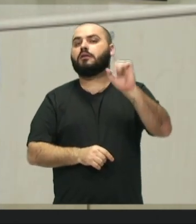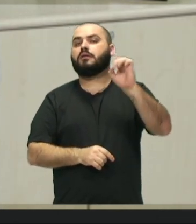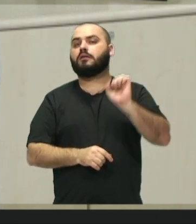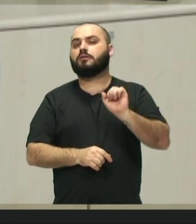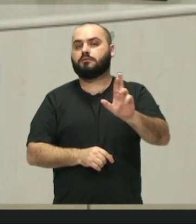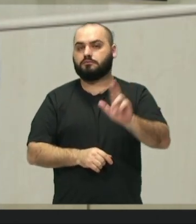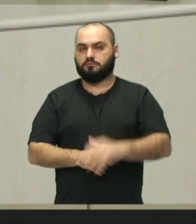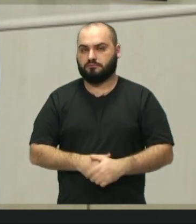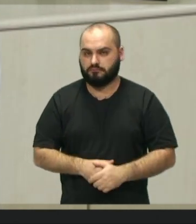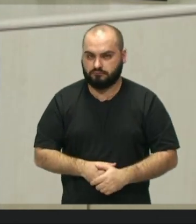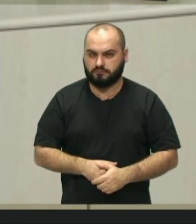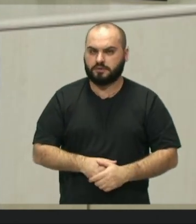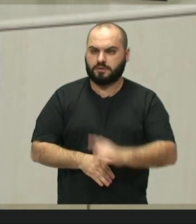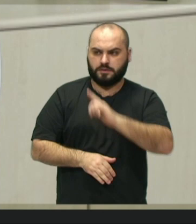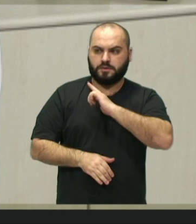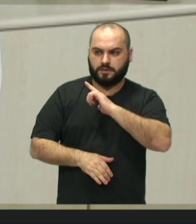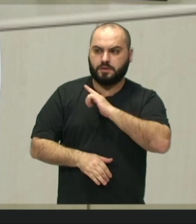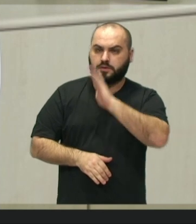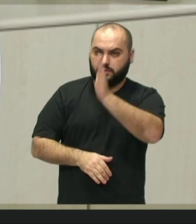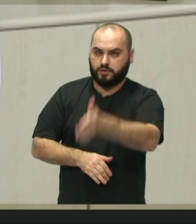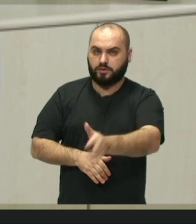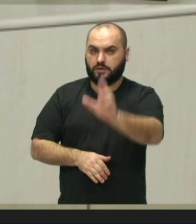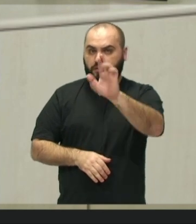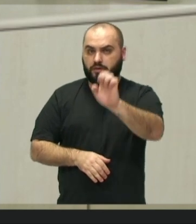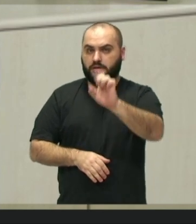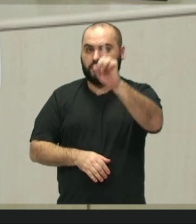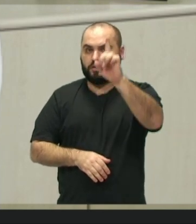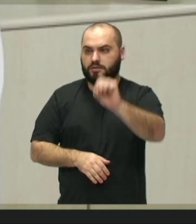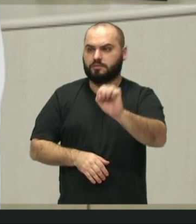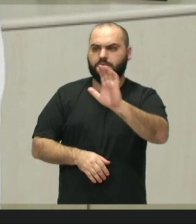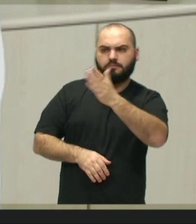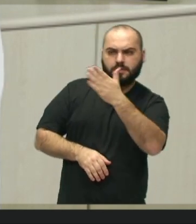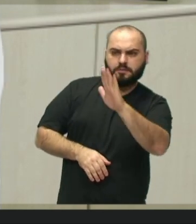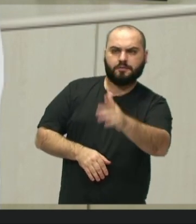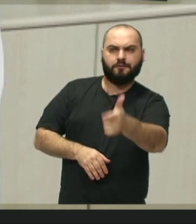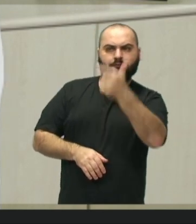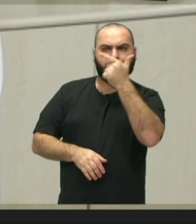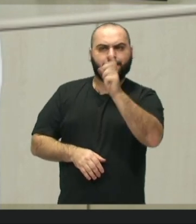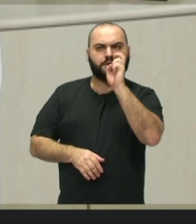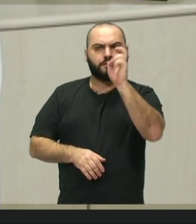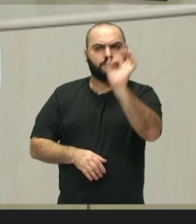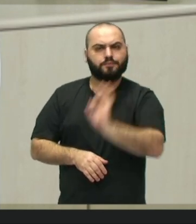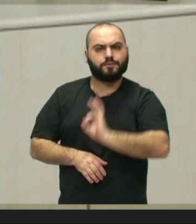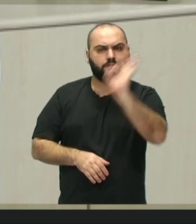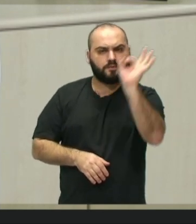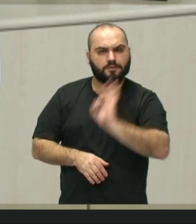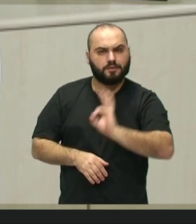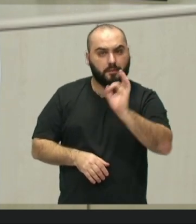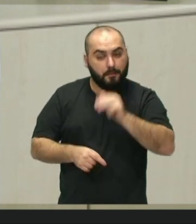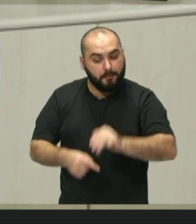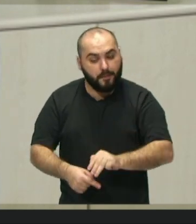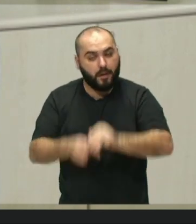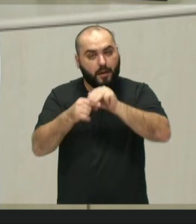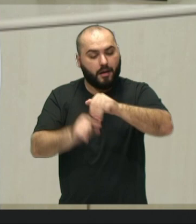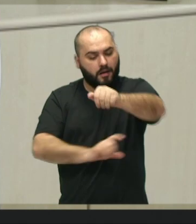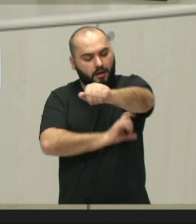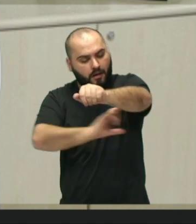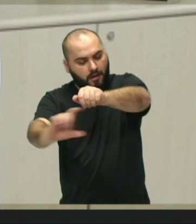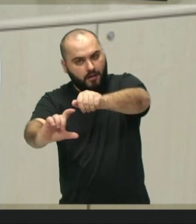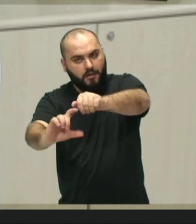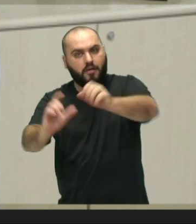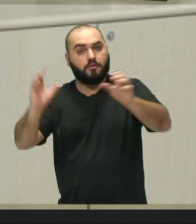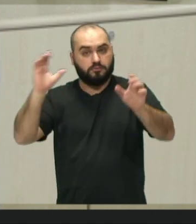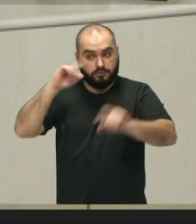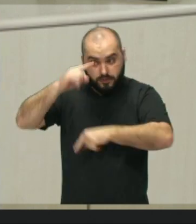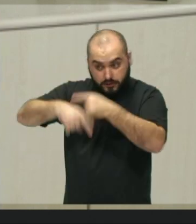rede de coletora de esgoto que trata aproximadamente 25% da demanda do município de Itajaí. Concluídas